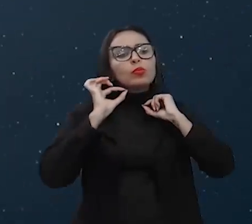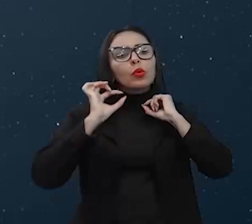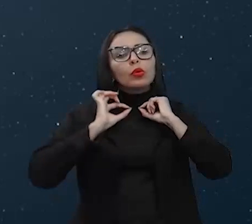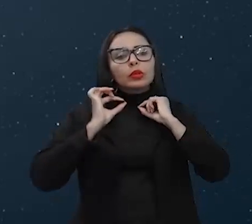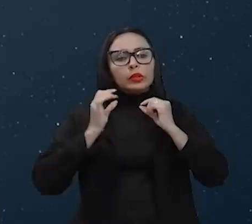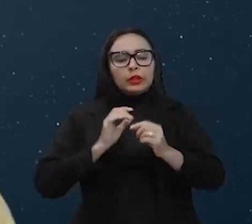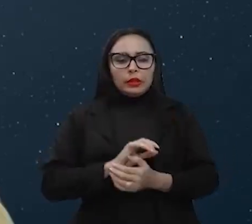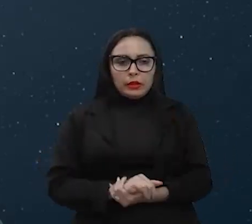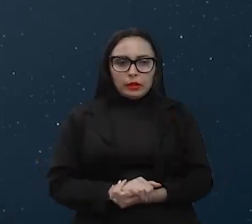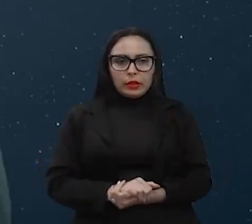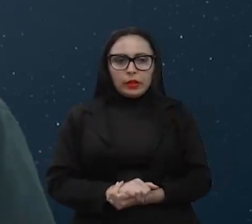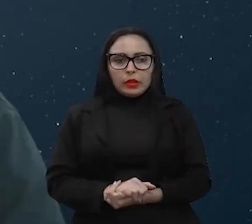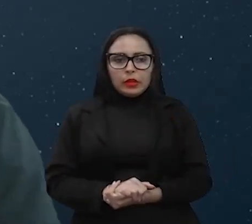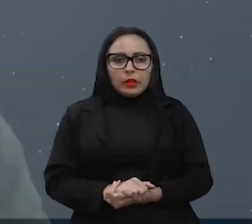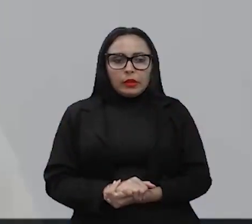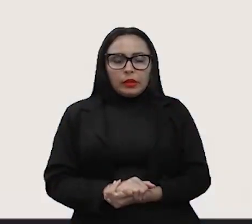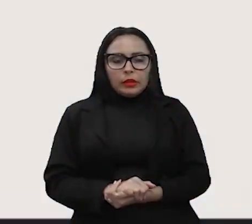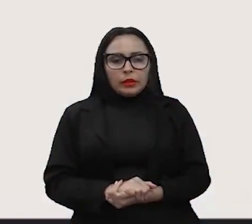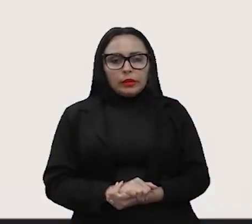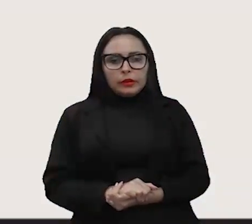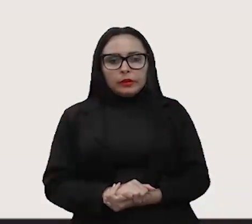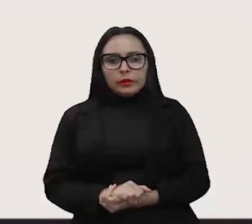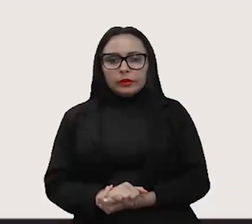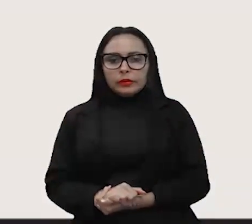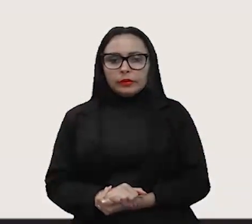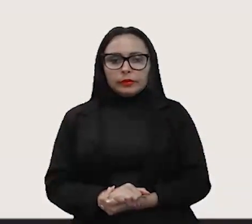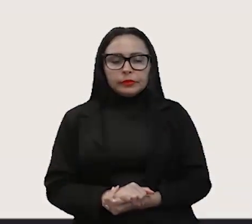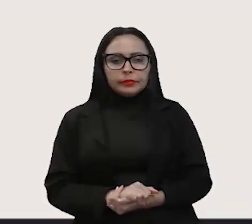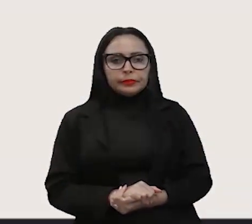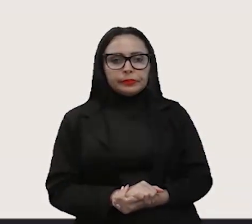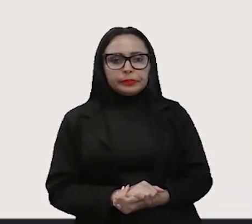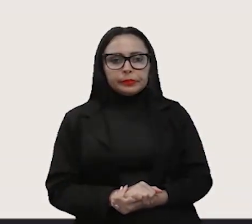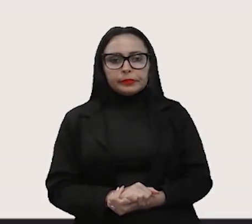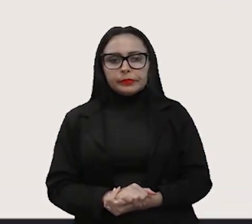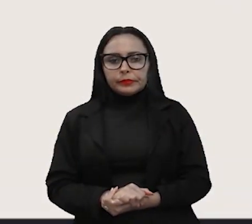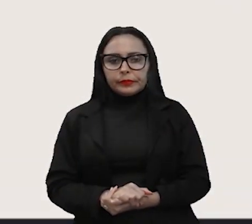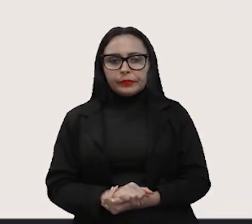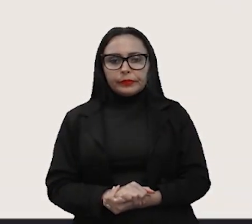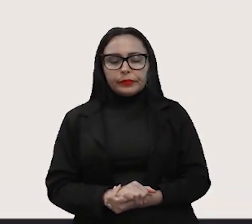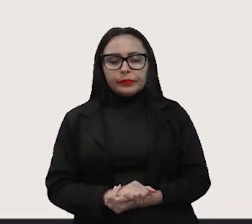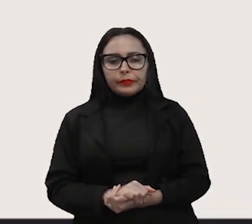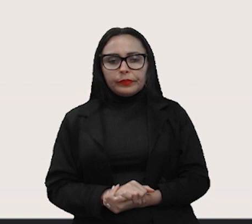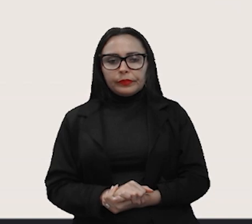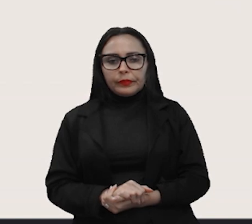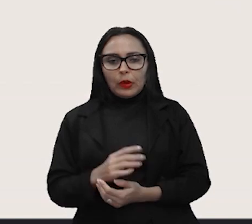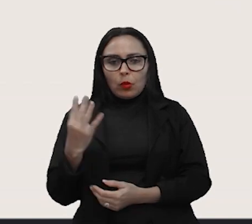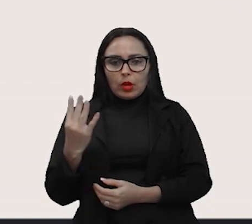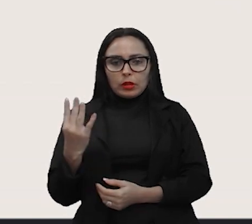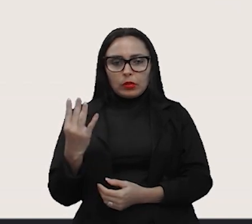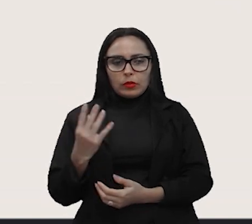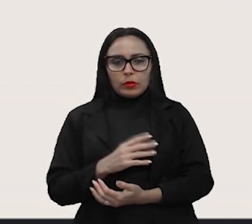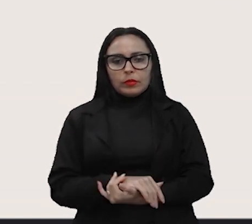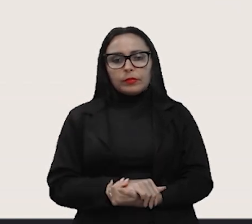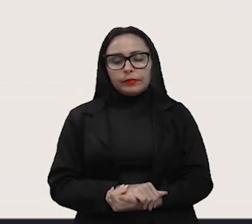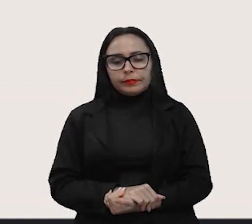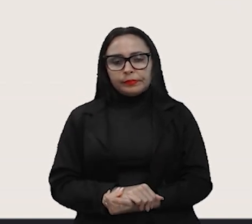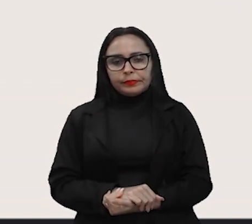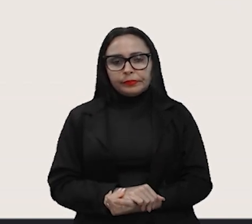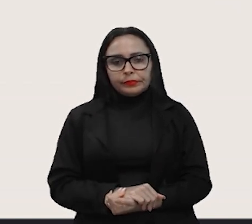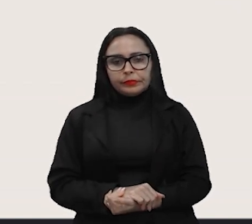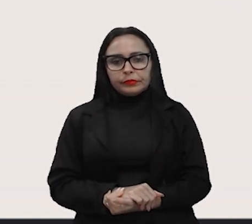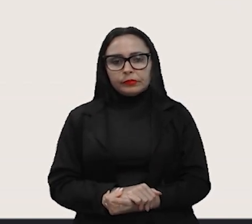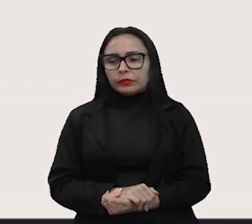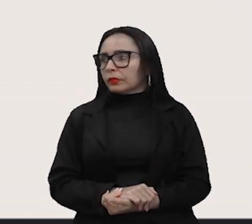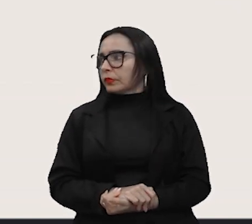as paratireoides, tá? Daqui a pouco a gente fala delas. Depois eu vou ter uma quarta glândula, que são as glândulas que nós